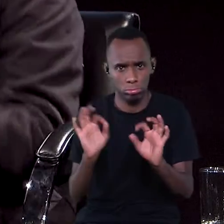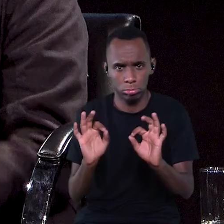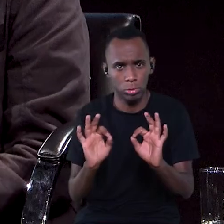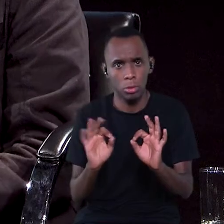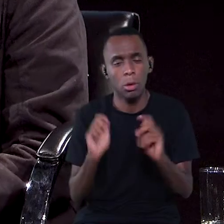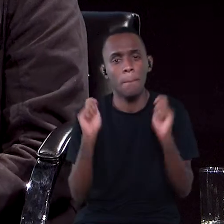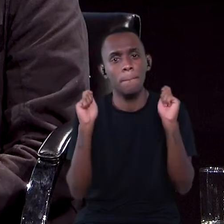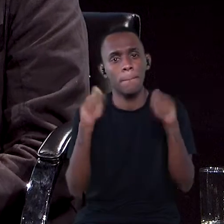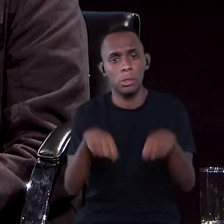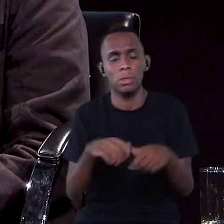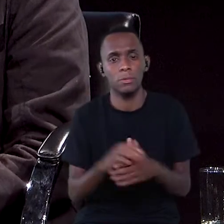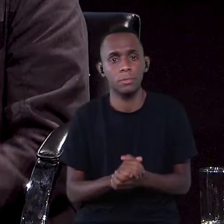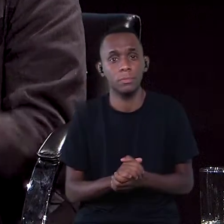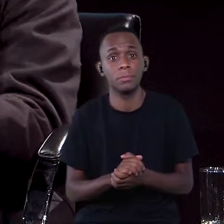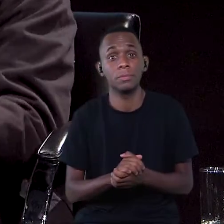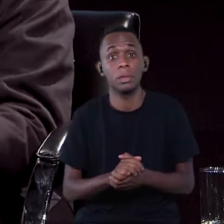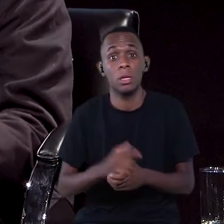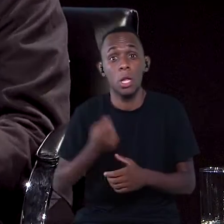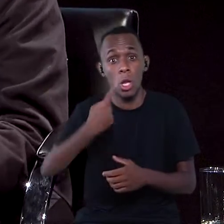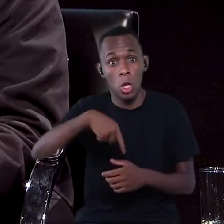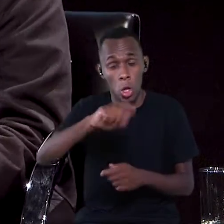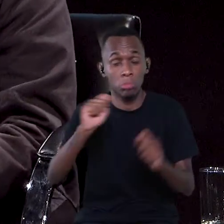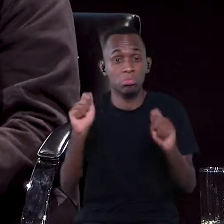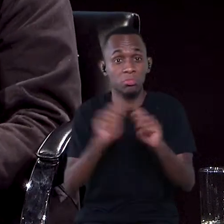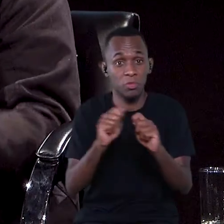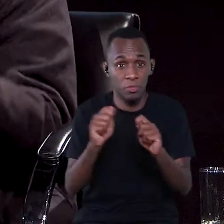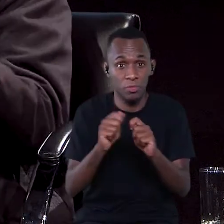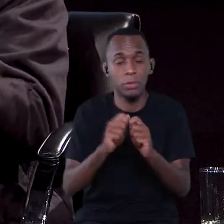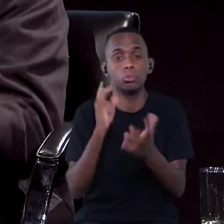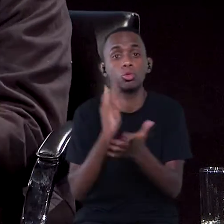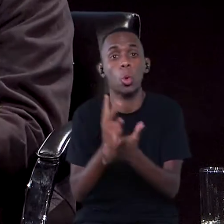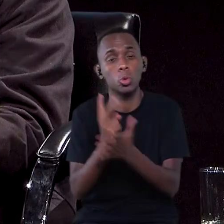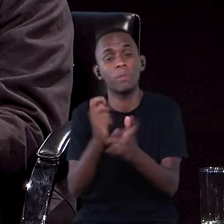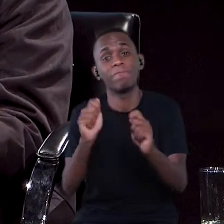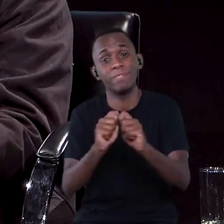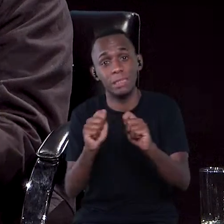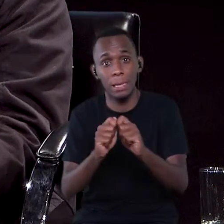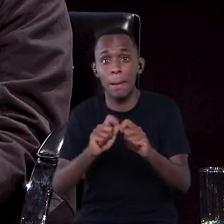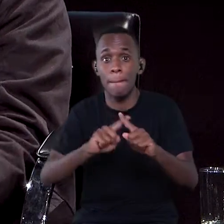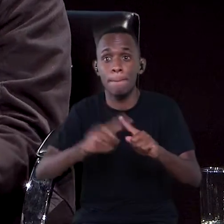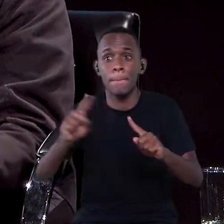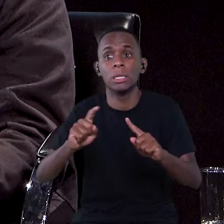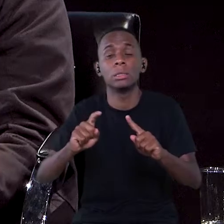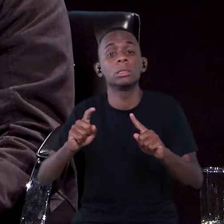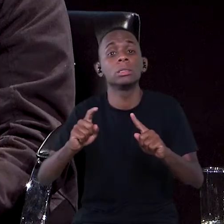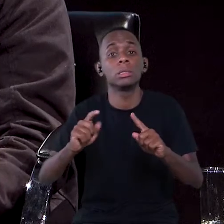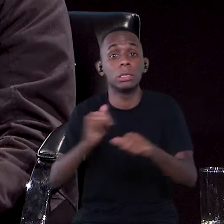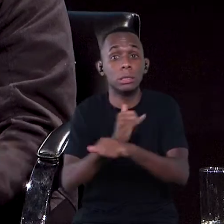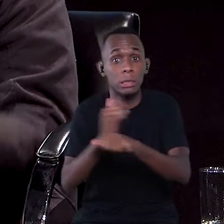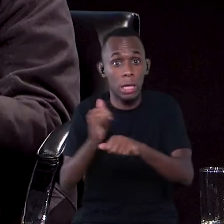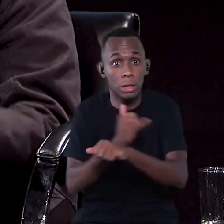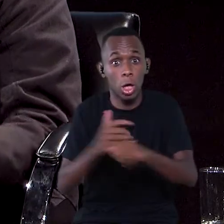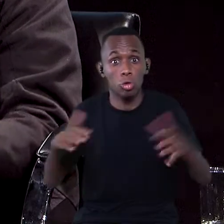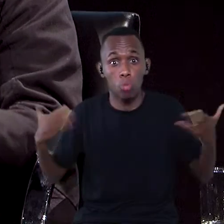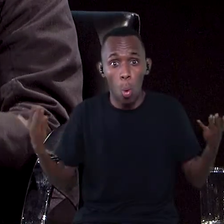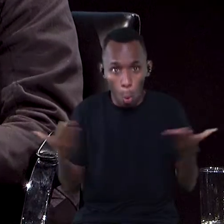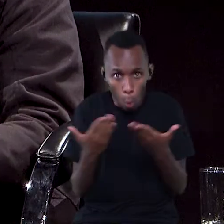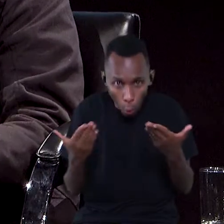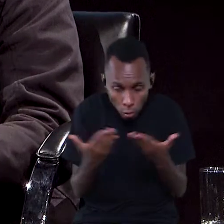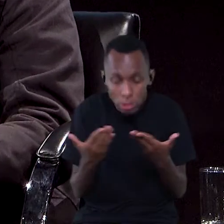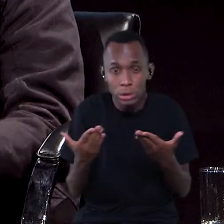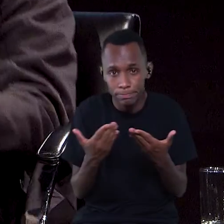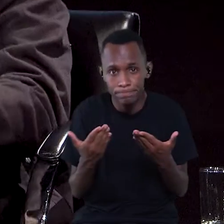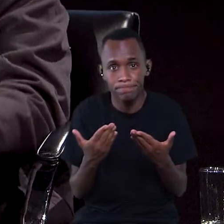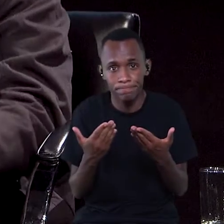para a preservação ambiental. Por mais que tenhamos feito, por mais que continuemos a fazer, mas há lições hoje práticas de apropriação e domínio